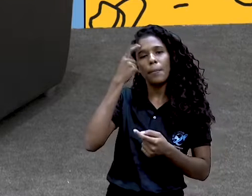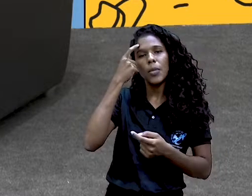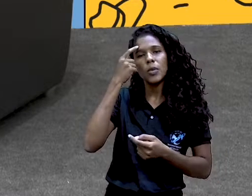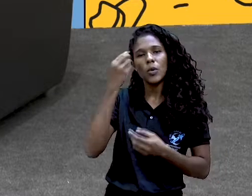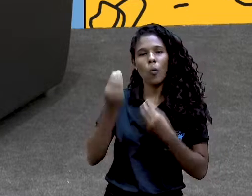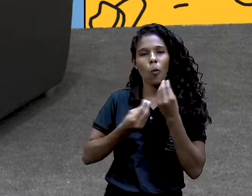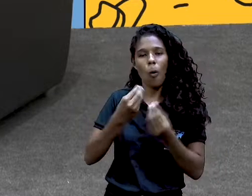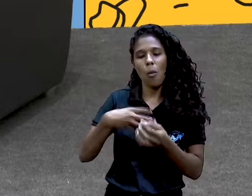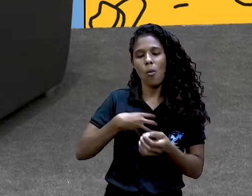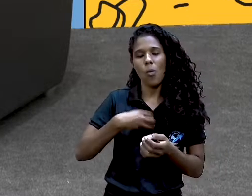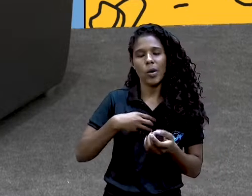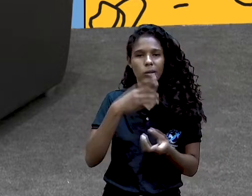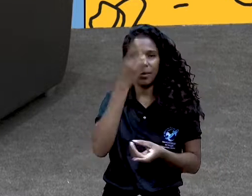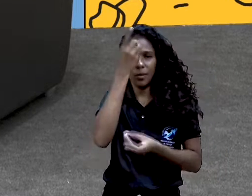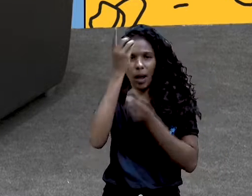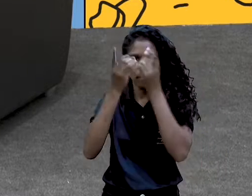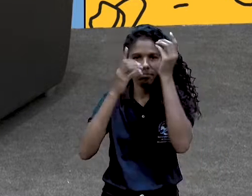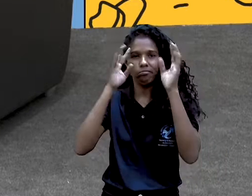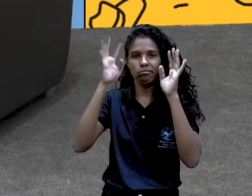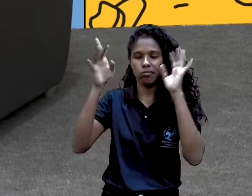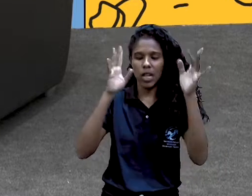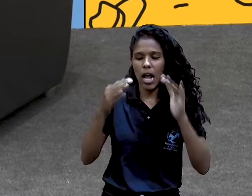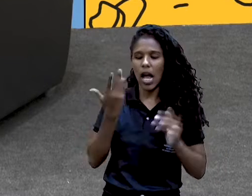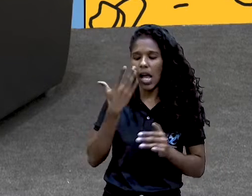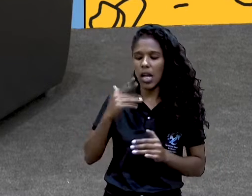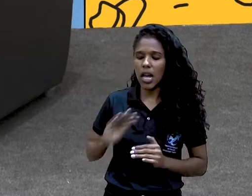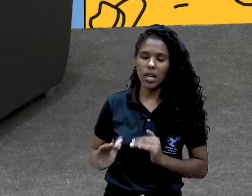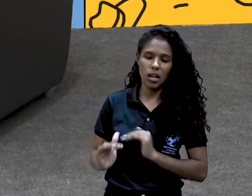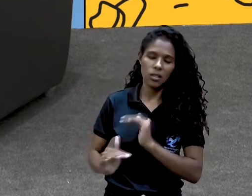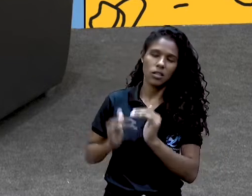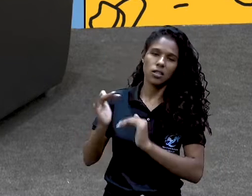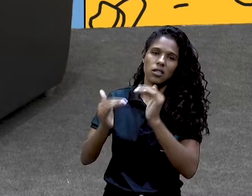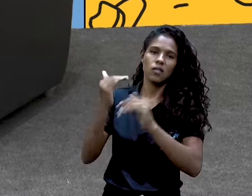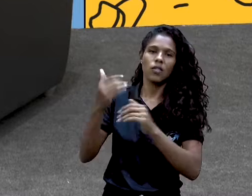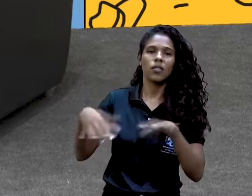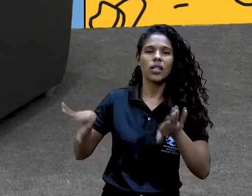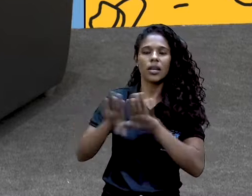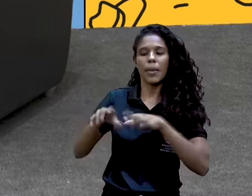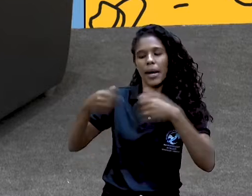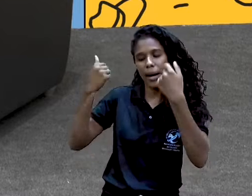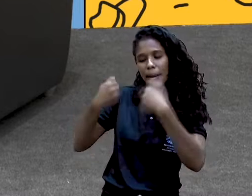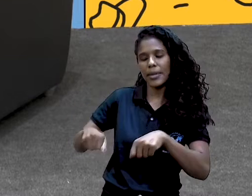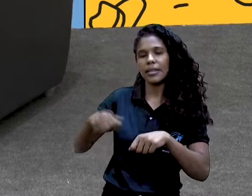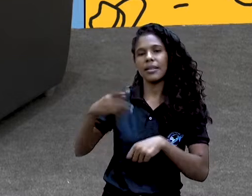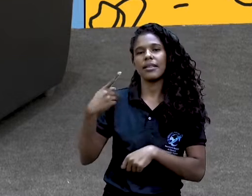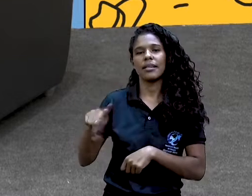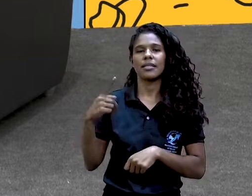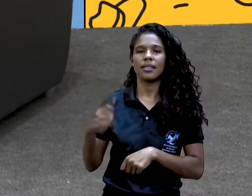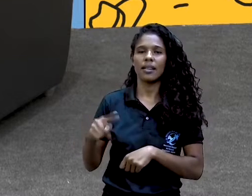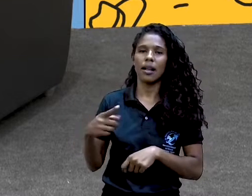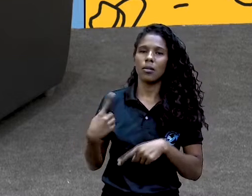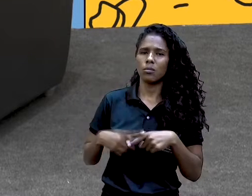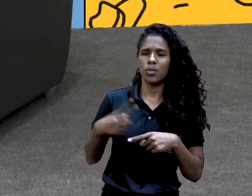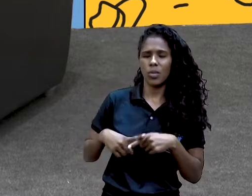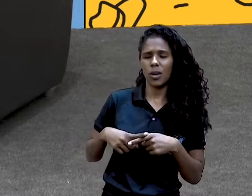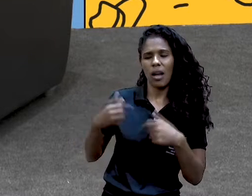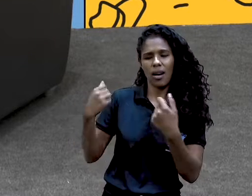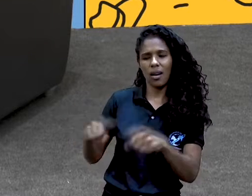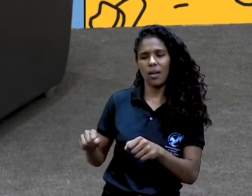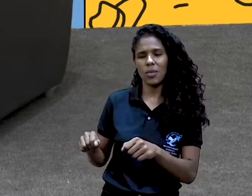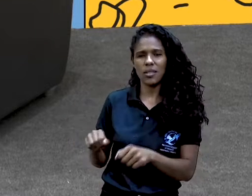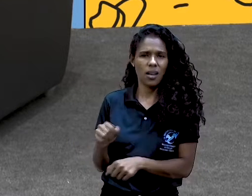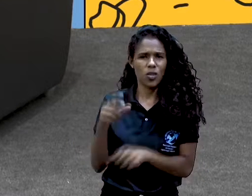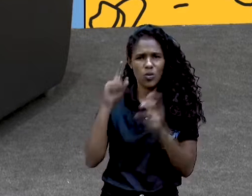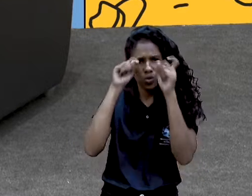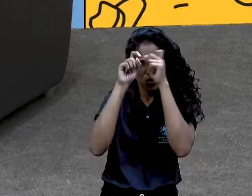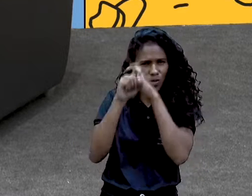assim, desenvolvendo nessa criança esses potenciais que às vezes não são difíceis. É de forma